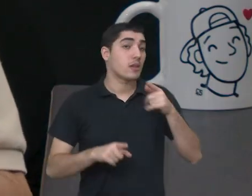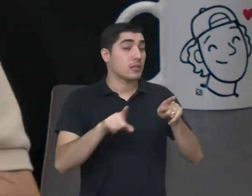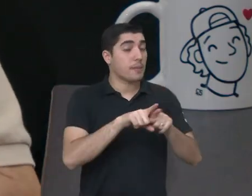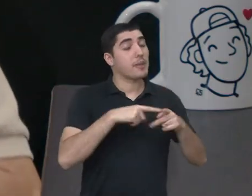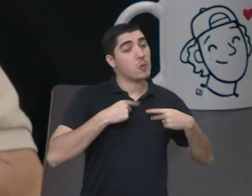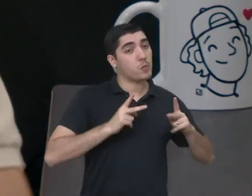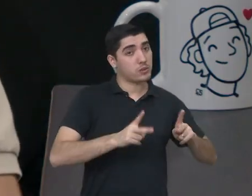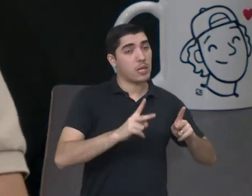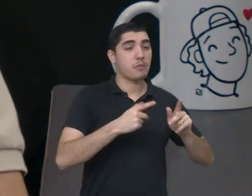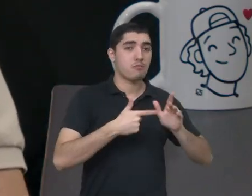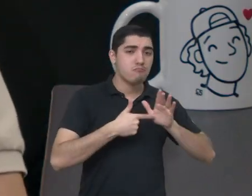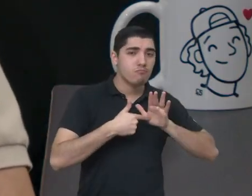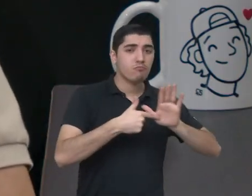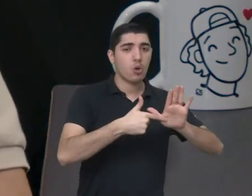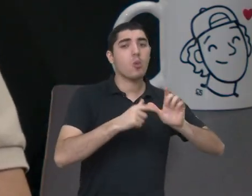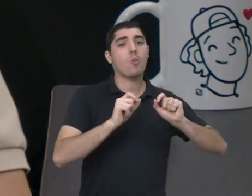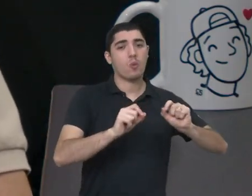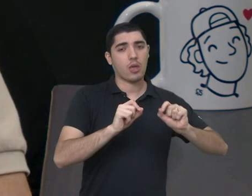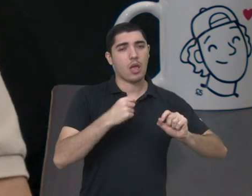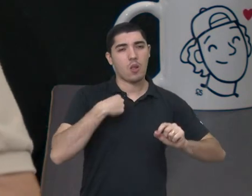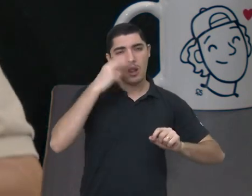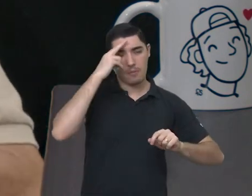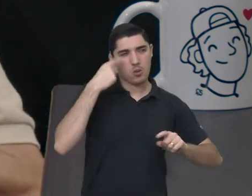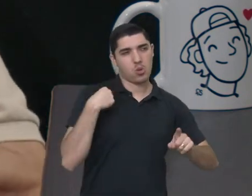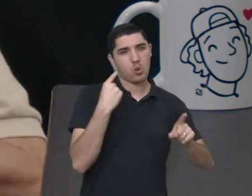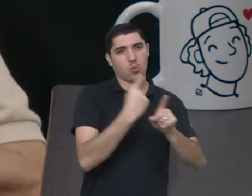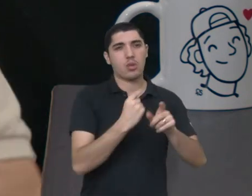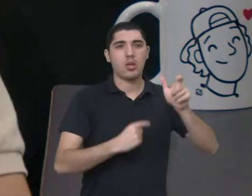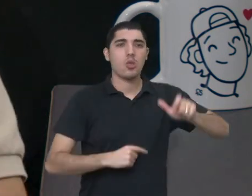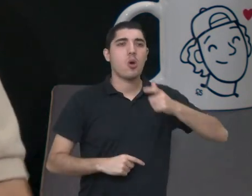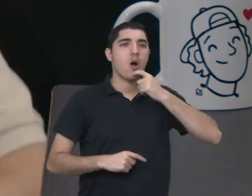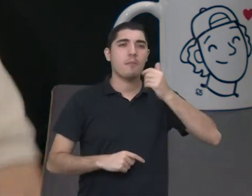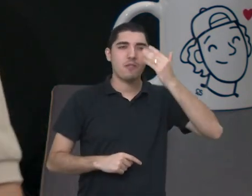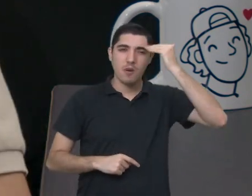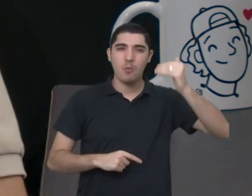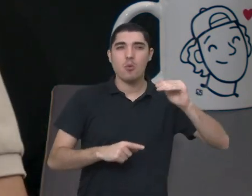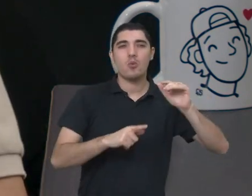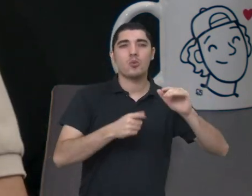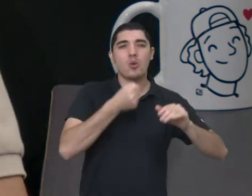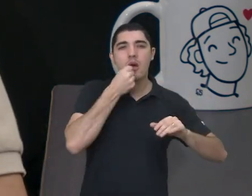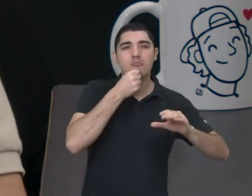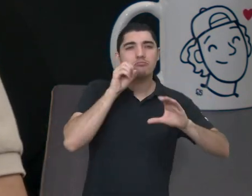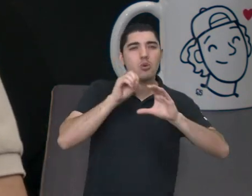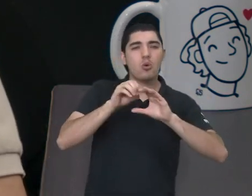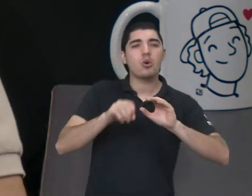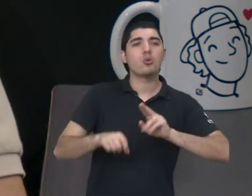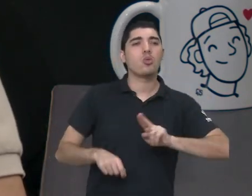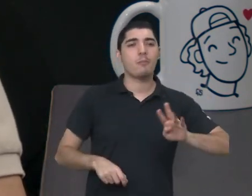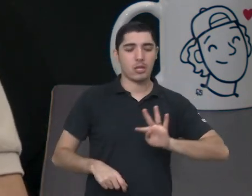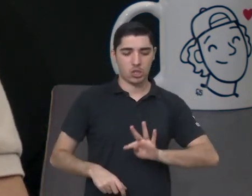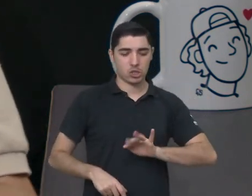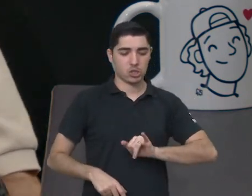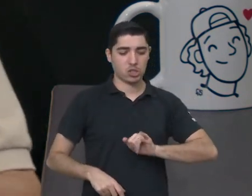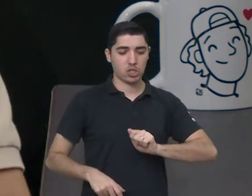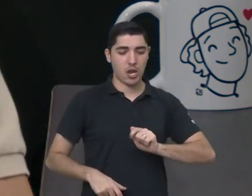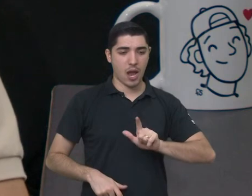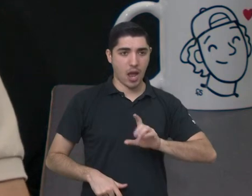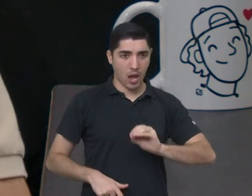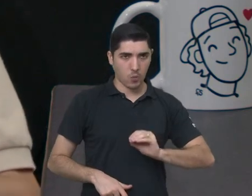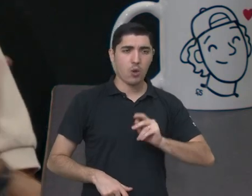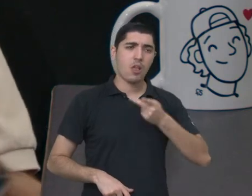uns 10, 15 anos, coisa de 15 anos para cá, que realmente nós estamos em 22, deve ter sido isso por 2010, por